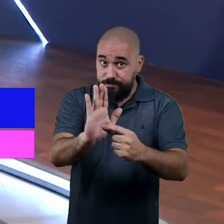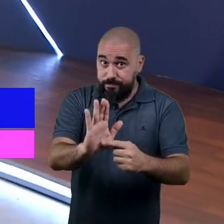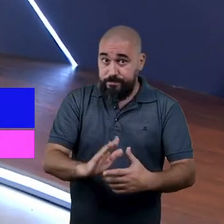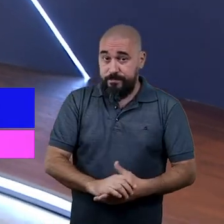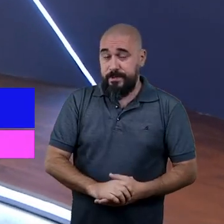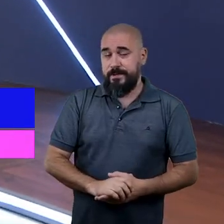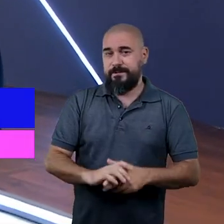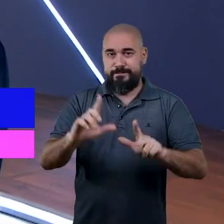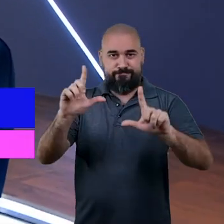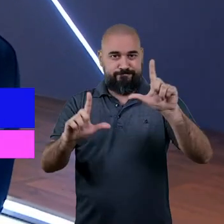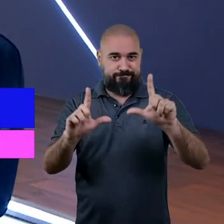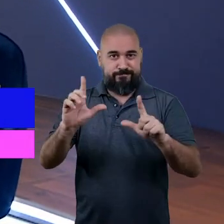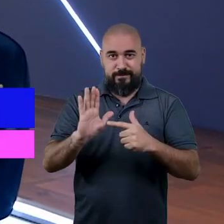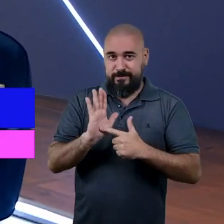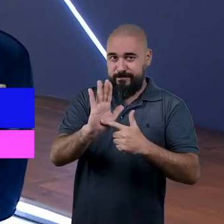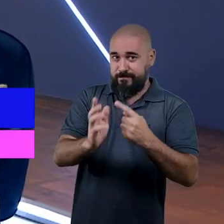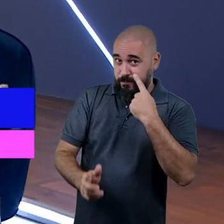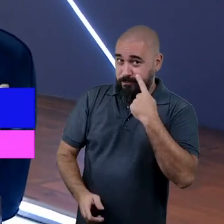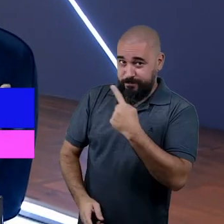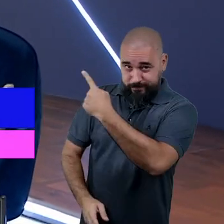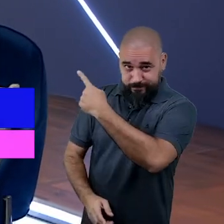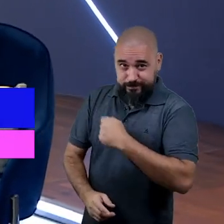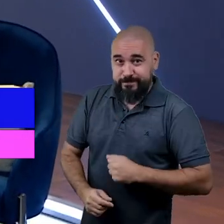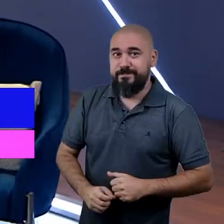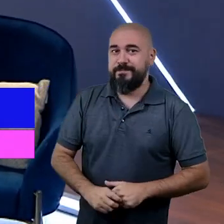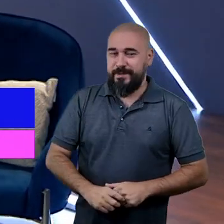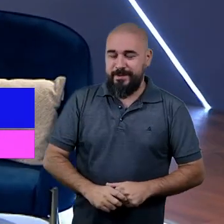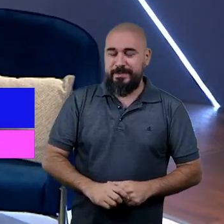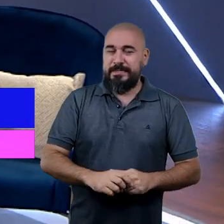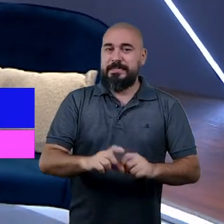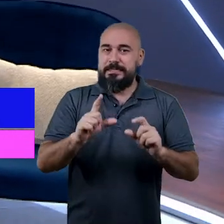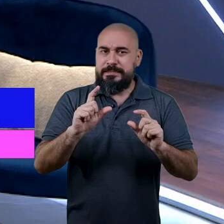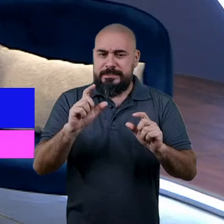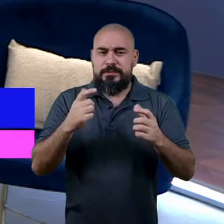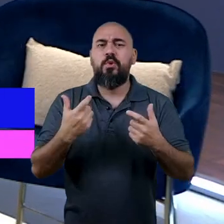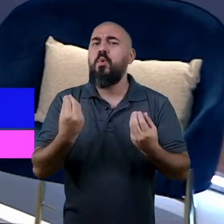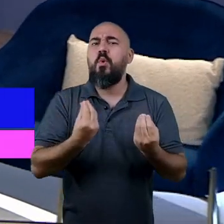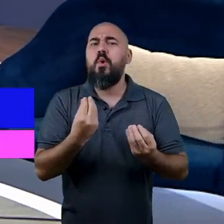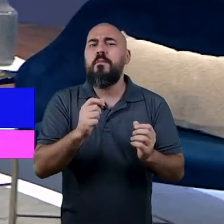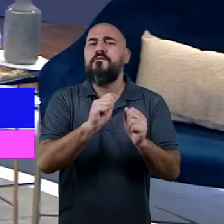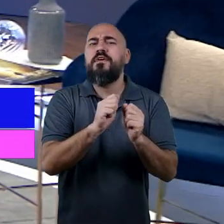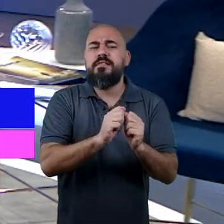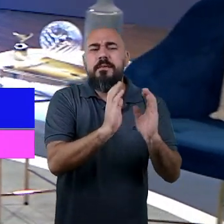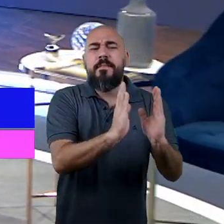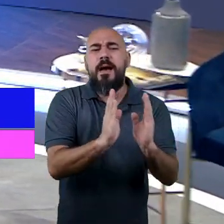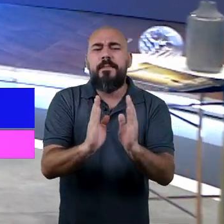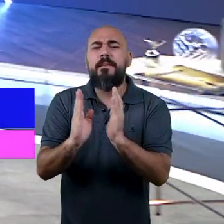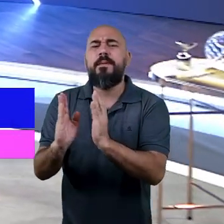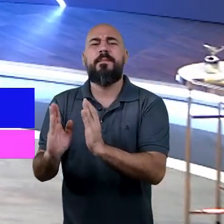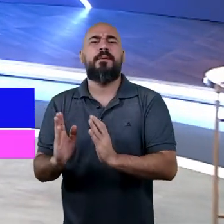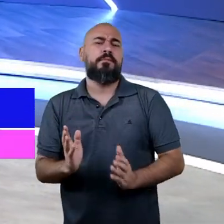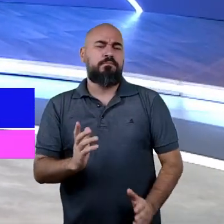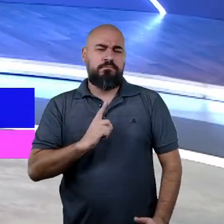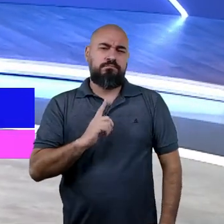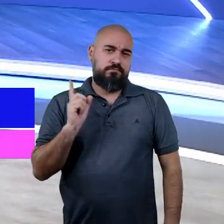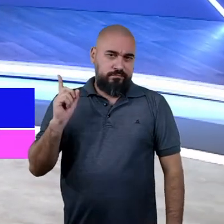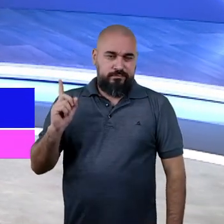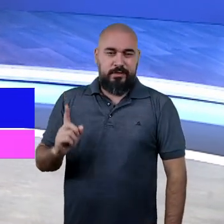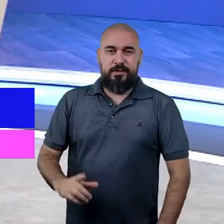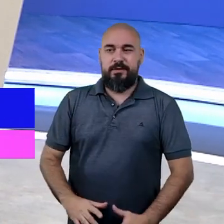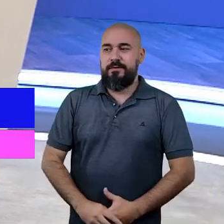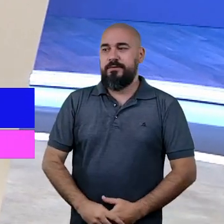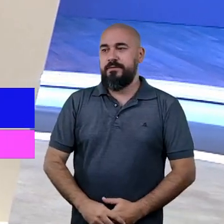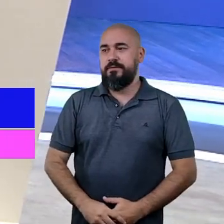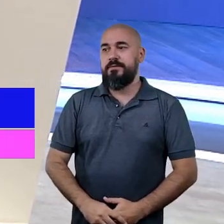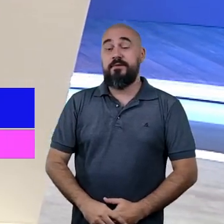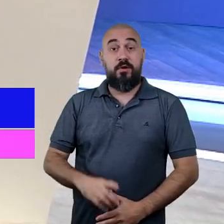digital e lá eu vou te mostrar exatamente o passo a passo para você entrar na nossa escola bíblica aqui da Novo Tempo. Já está vendo